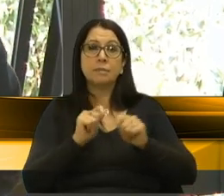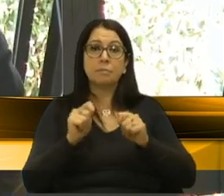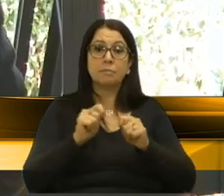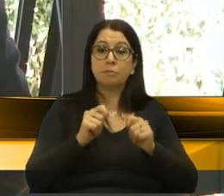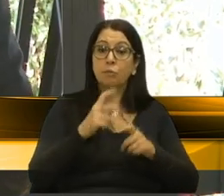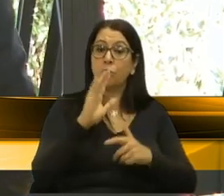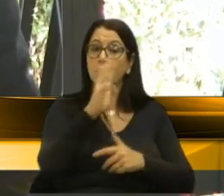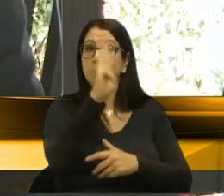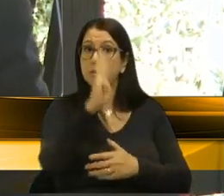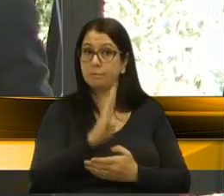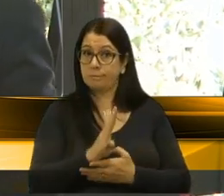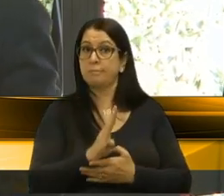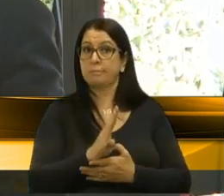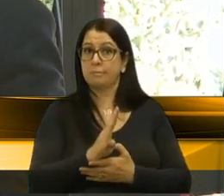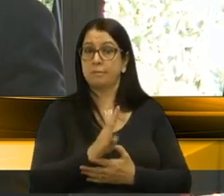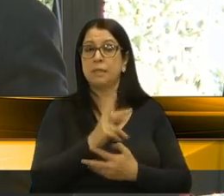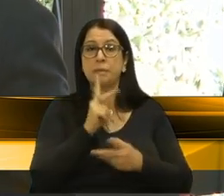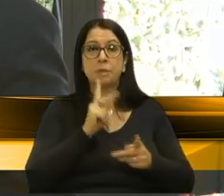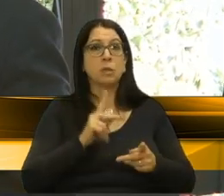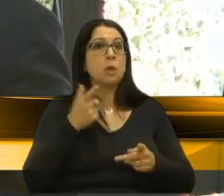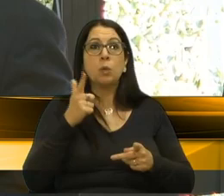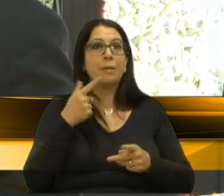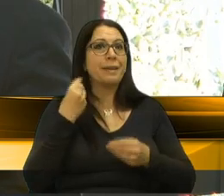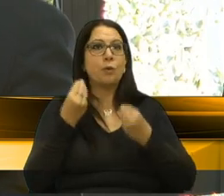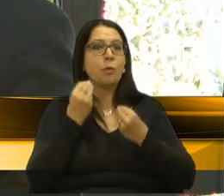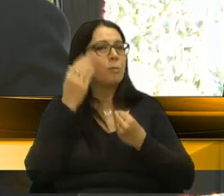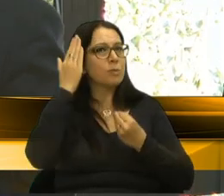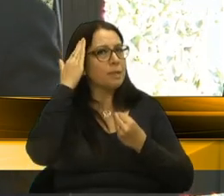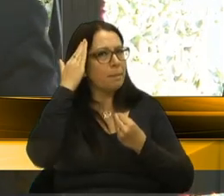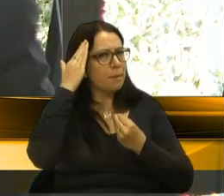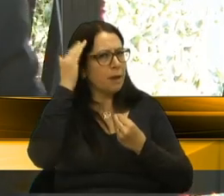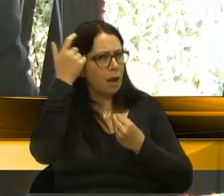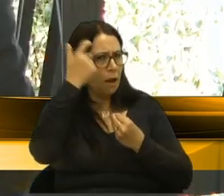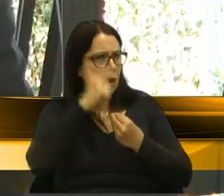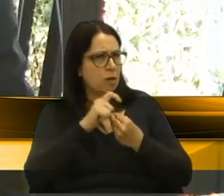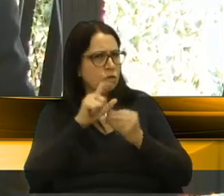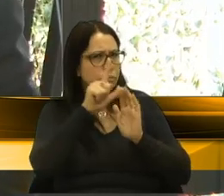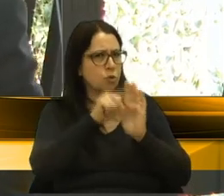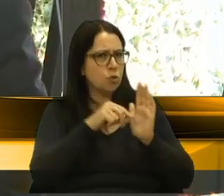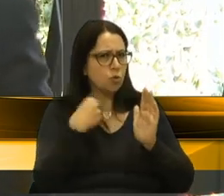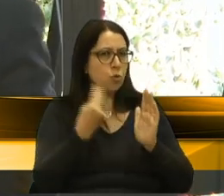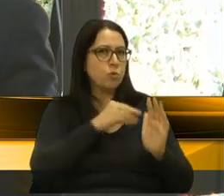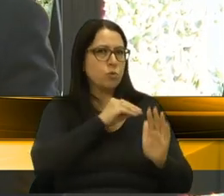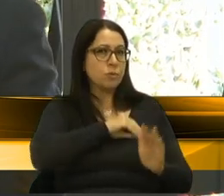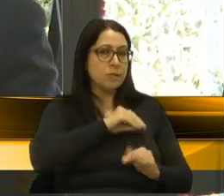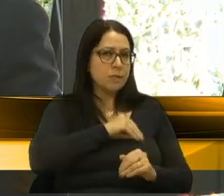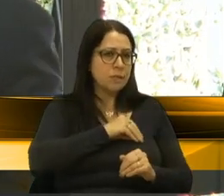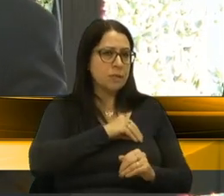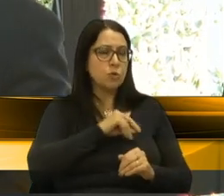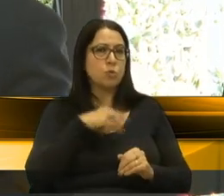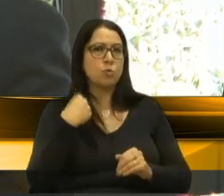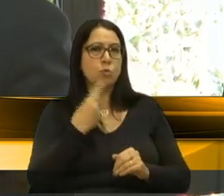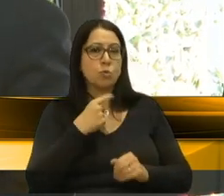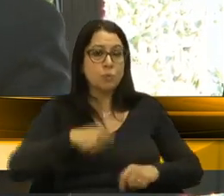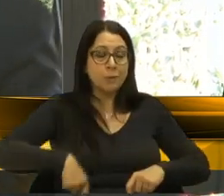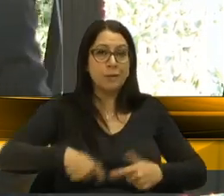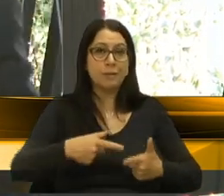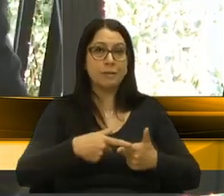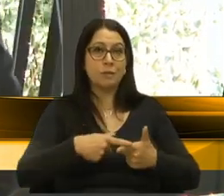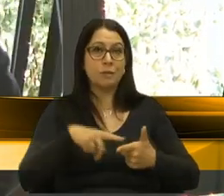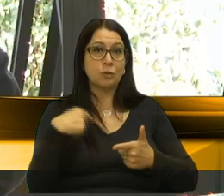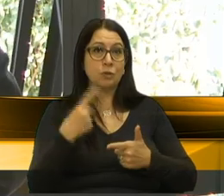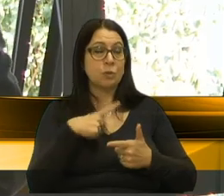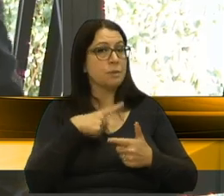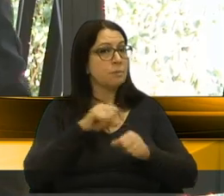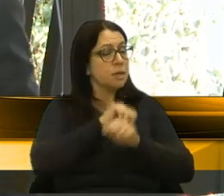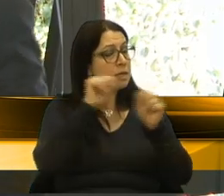Brasil, a Câmara de Caxias. Mas as pessoas não têm como saber disso, elas acham que a gente tem que diminuir o nosso salário, tem que diminuir o nosso custo, e nós passamos a